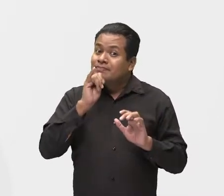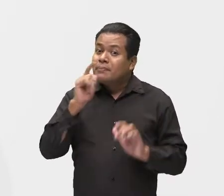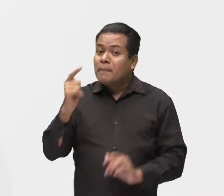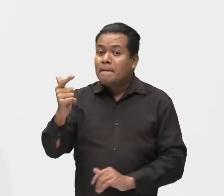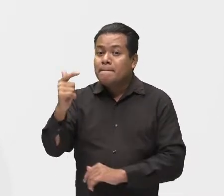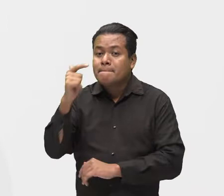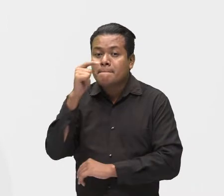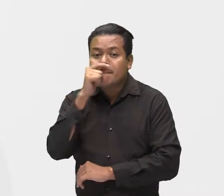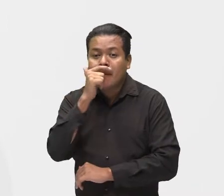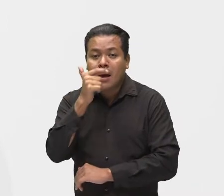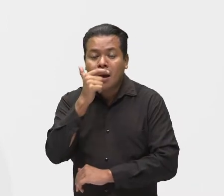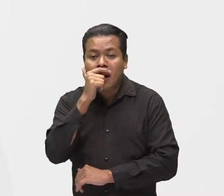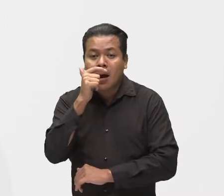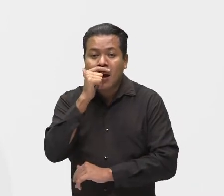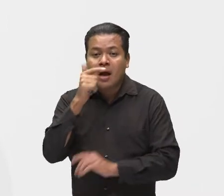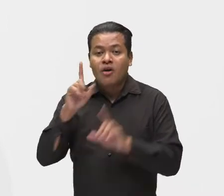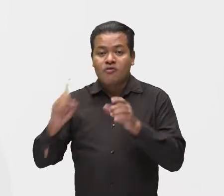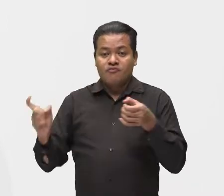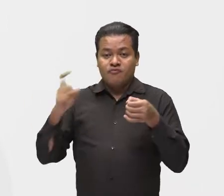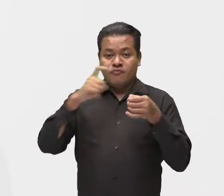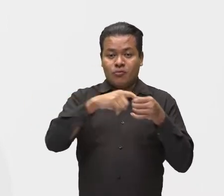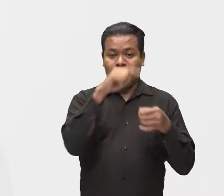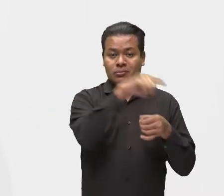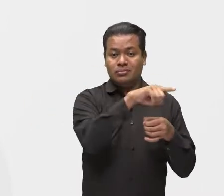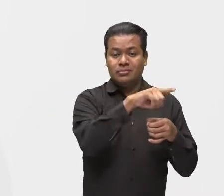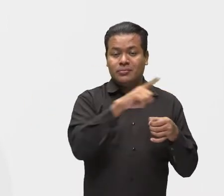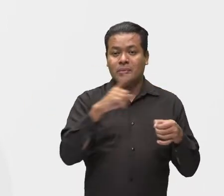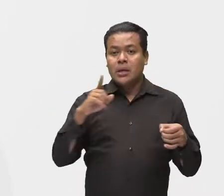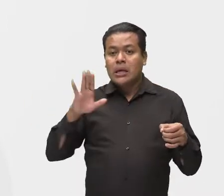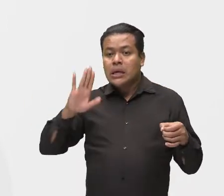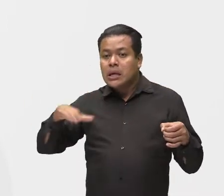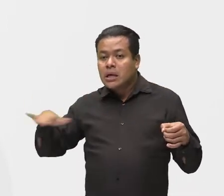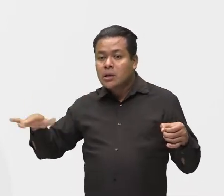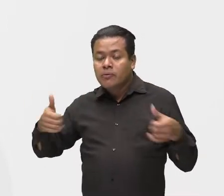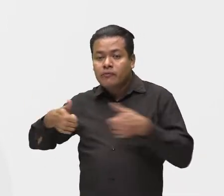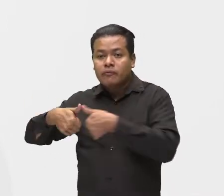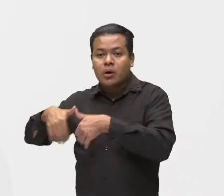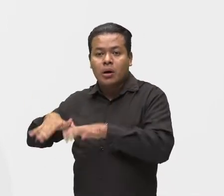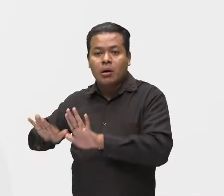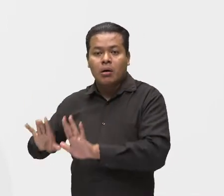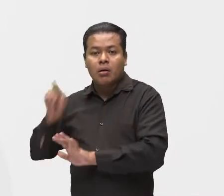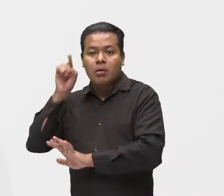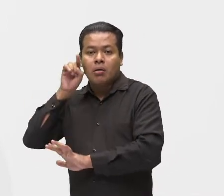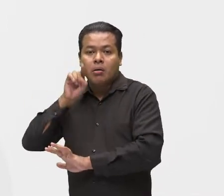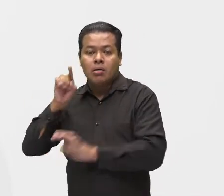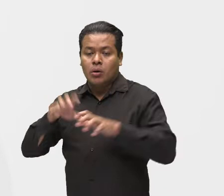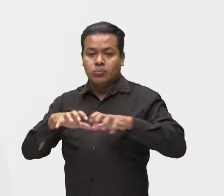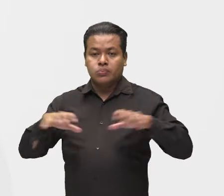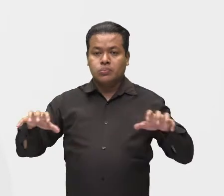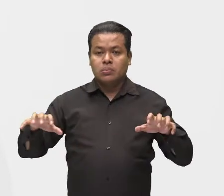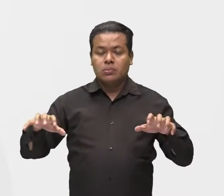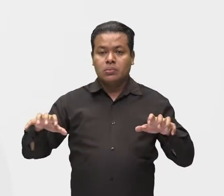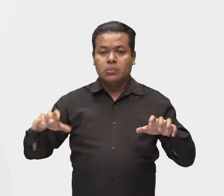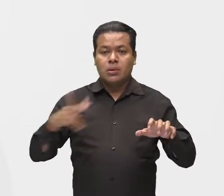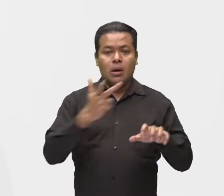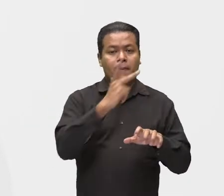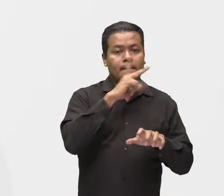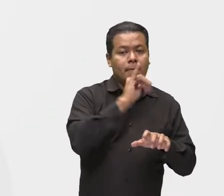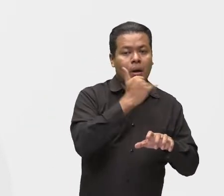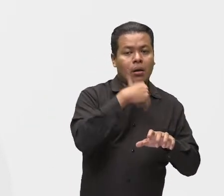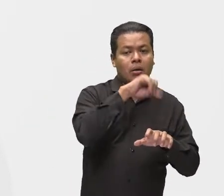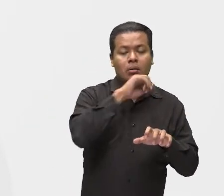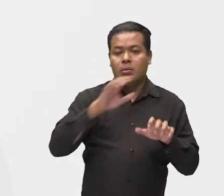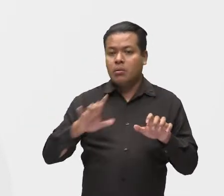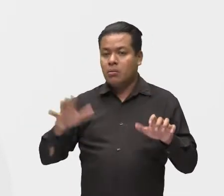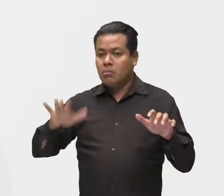foram deportados, né, de volta, e as crianças ficaram separadas, né, num outro espaço, né, separada dos seus pais. Foi um momento assim que